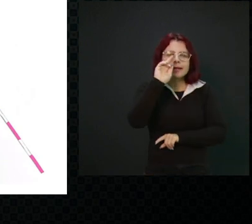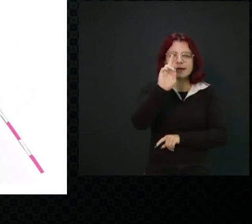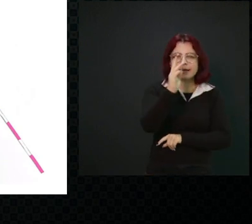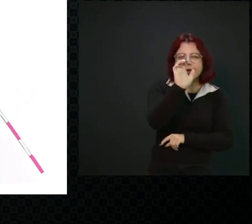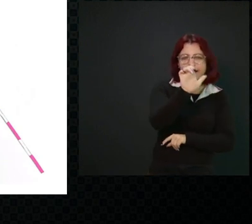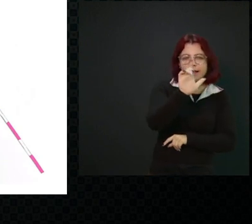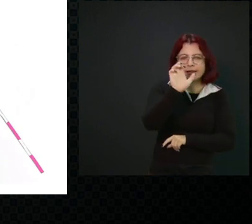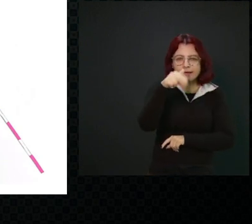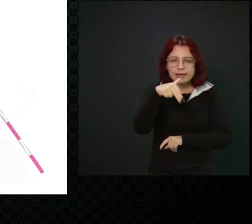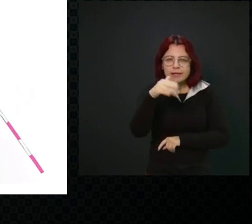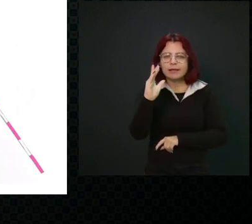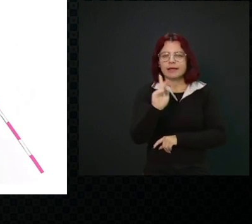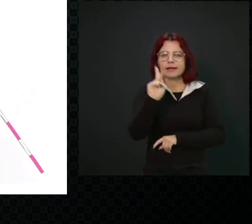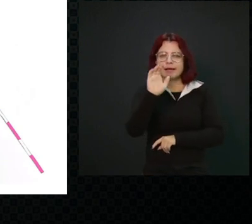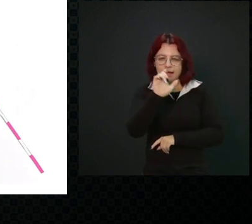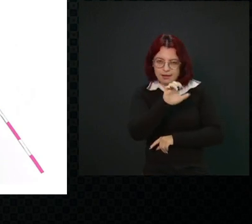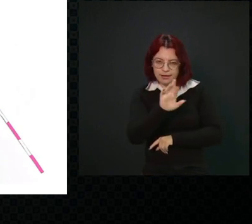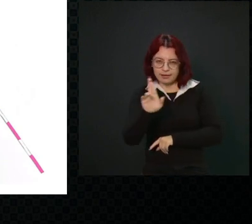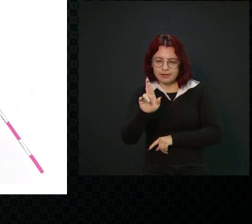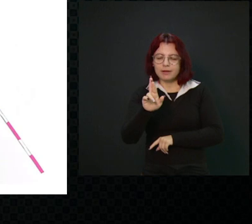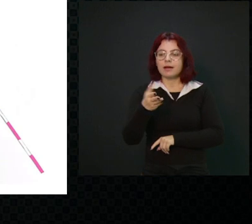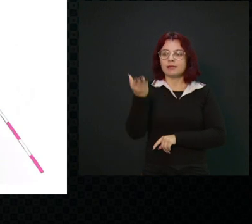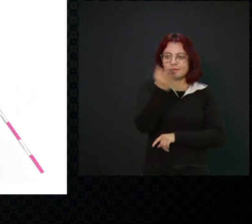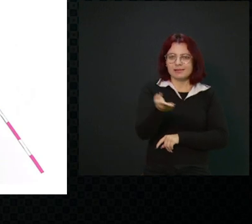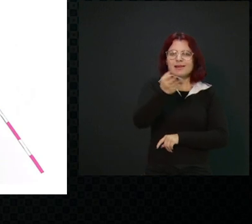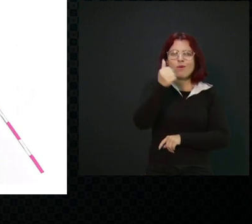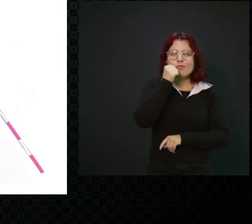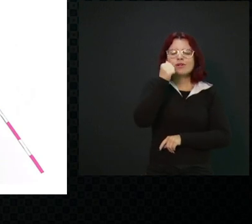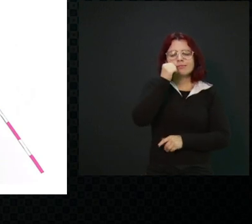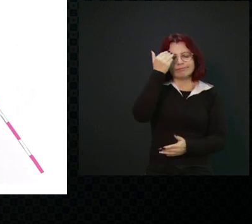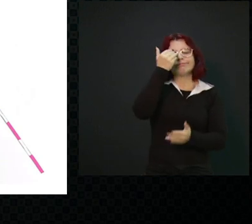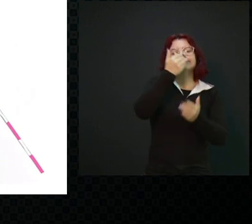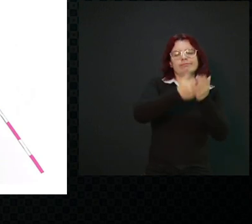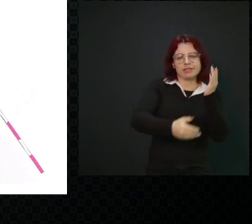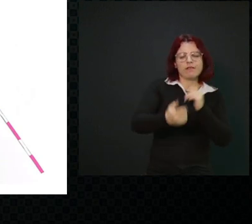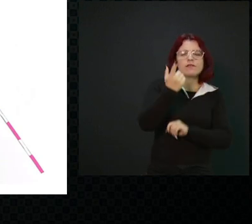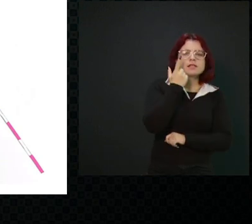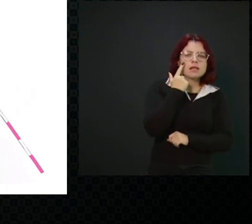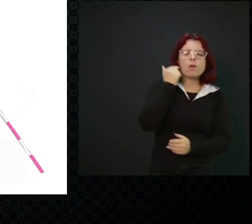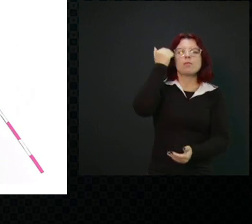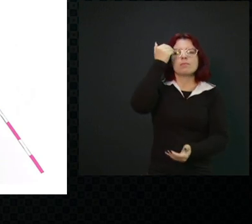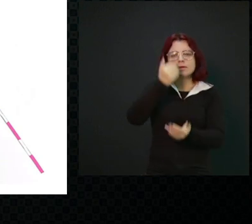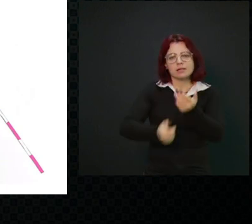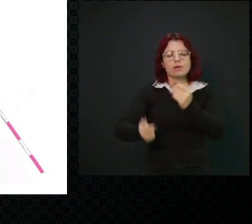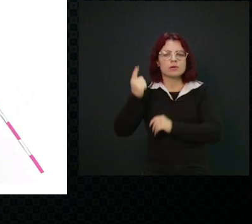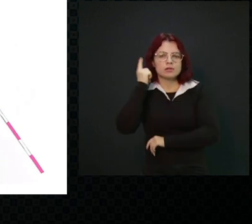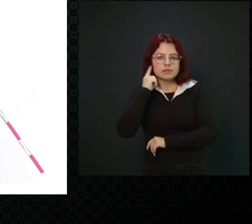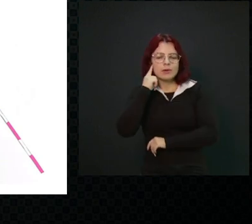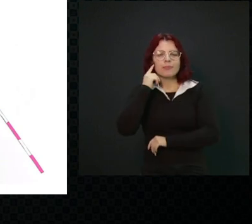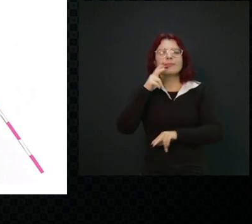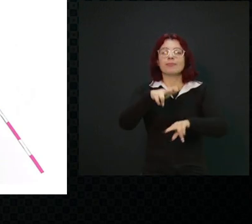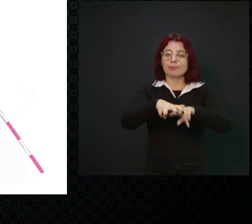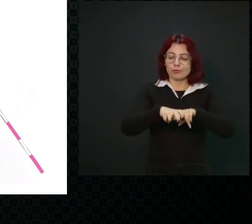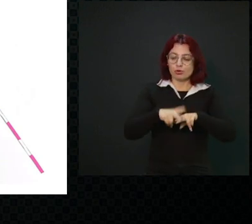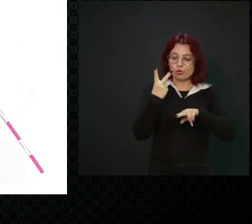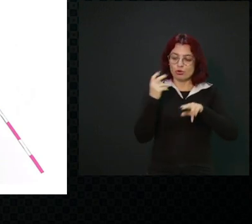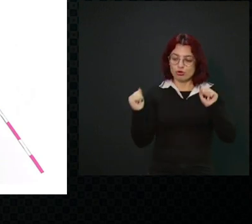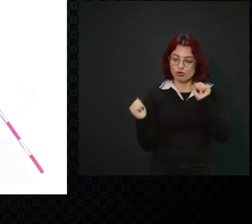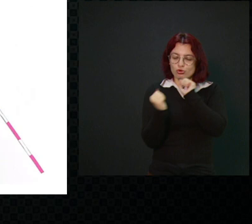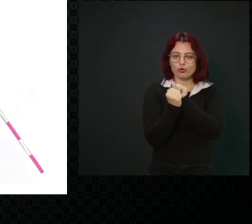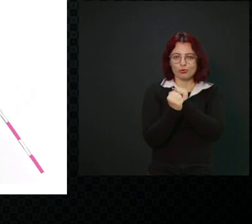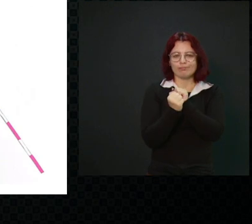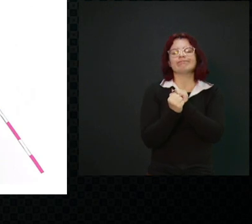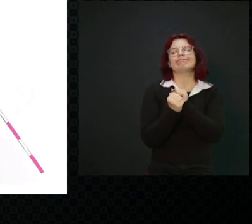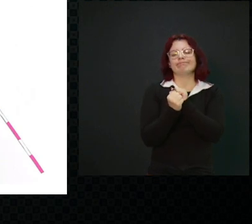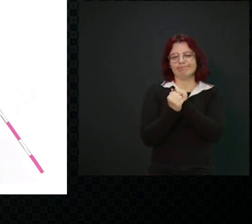uma febre muito forte, ela também perdeu a visão e a audição de forma concomitante. Então, o congênito